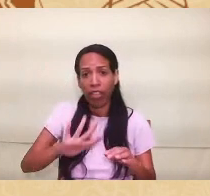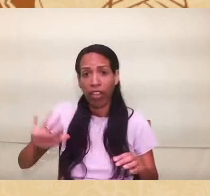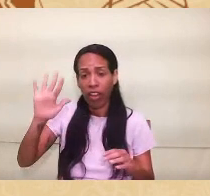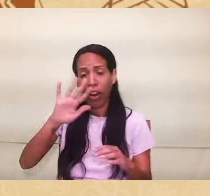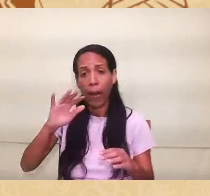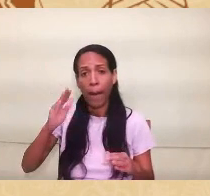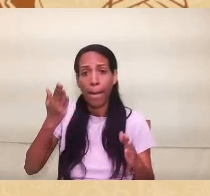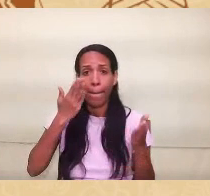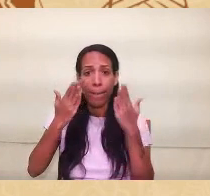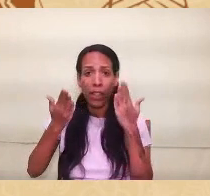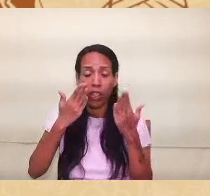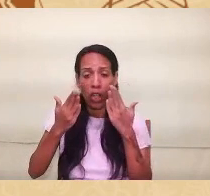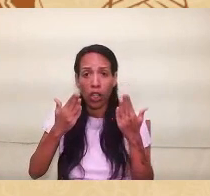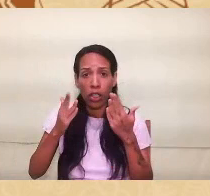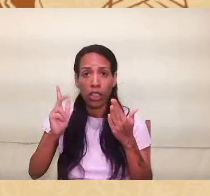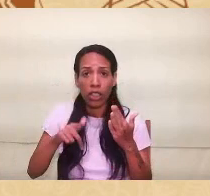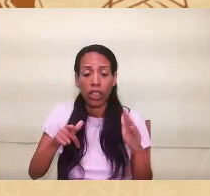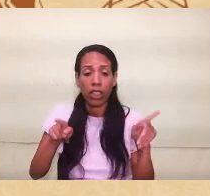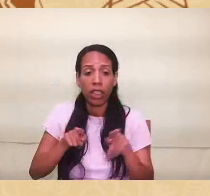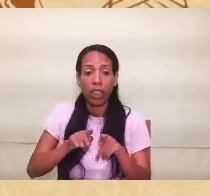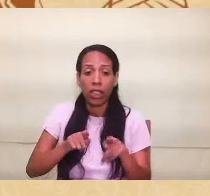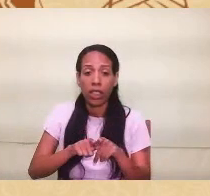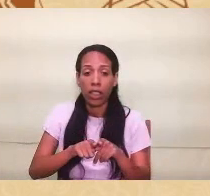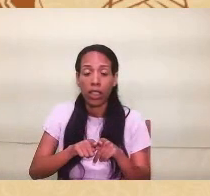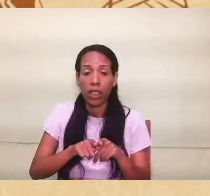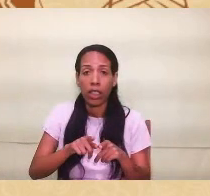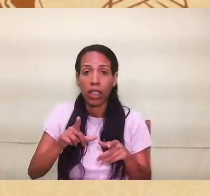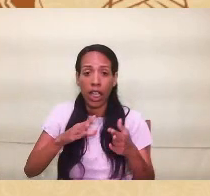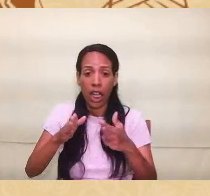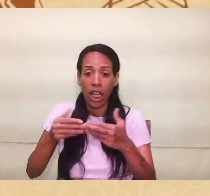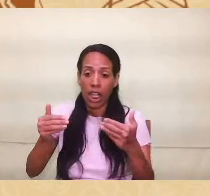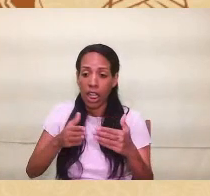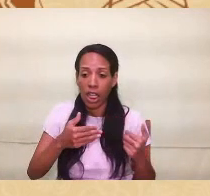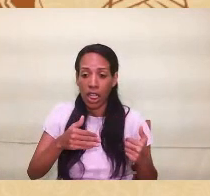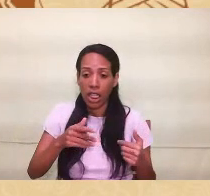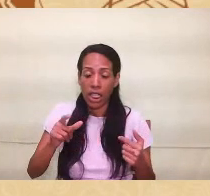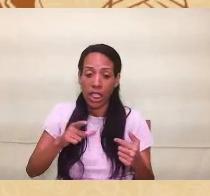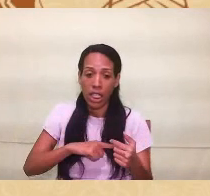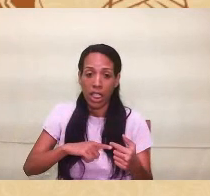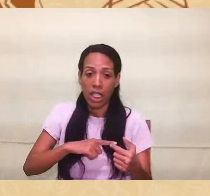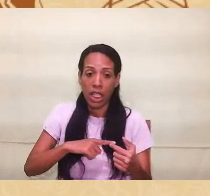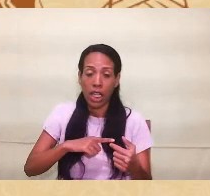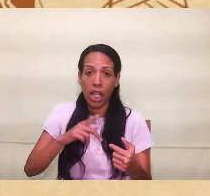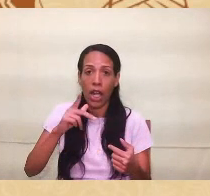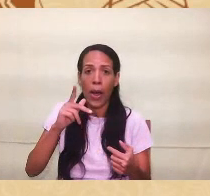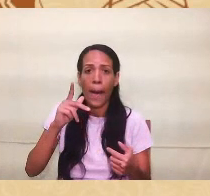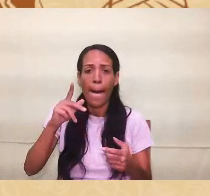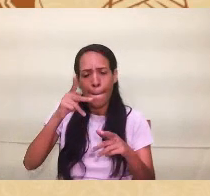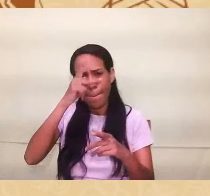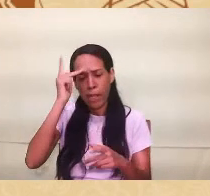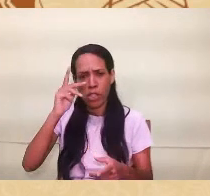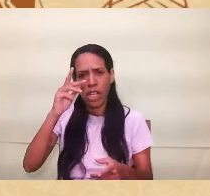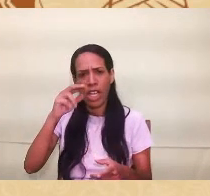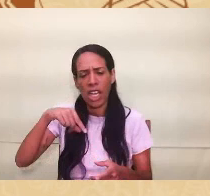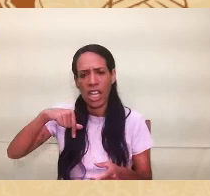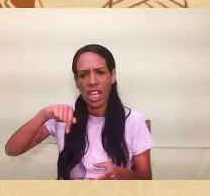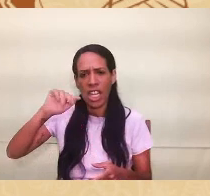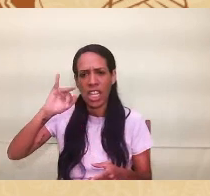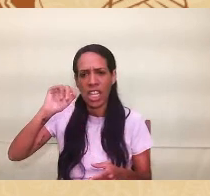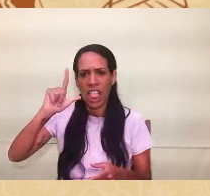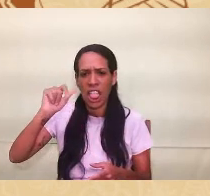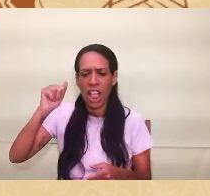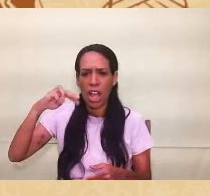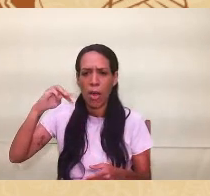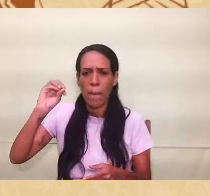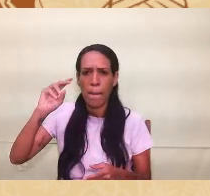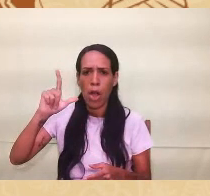Lúcia, acho que vai aqui dividir a mesa comigo, né? A licença Kwekaturete ao povo quilombola, ao povo negro, ao povo das